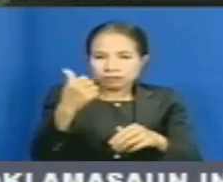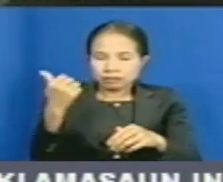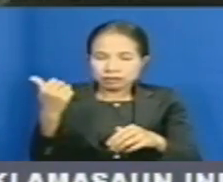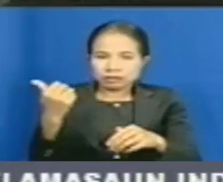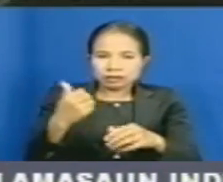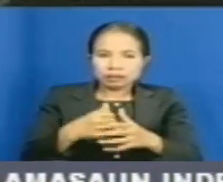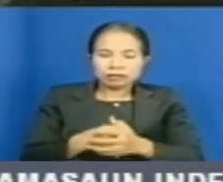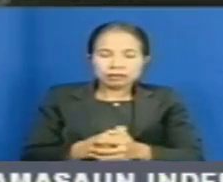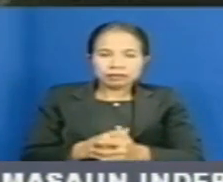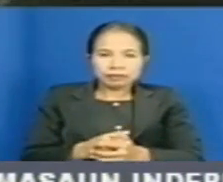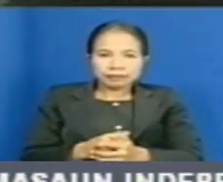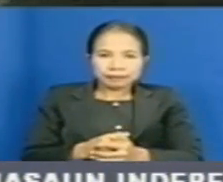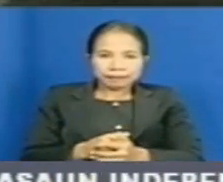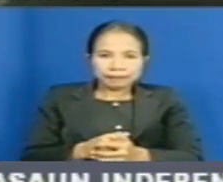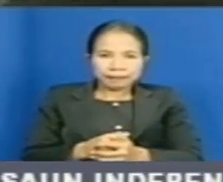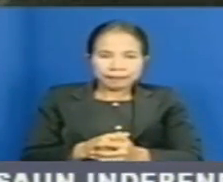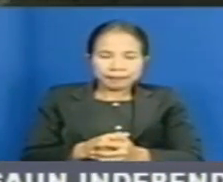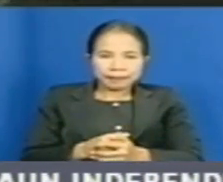suco circelo, a distância da dura,